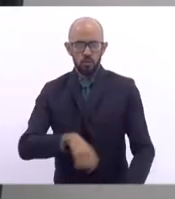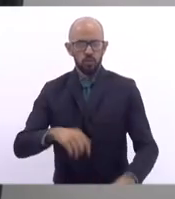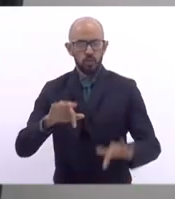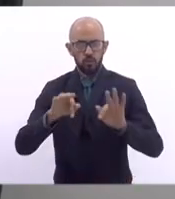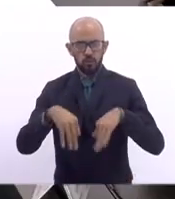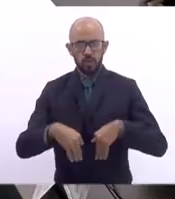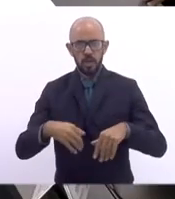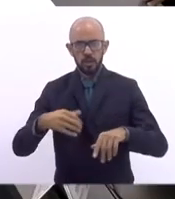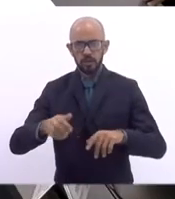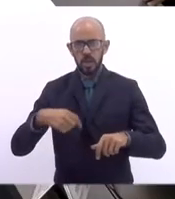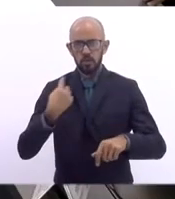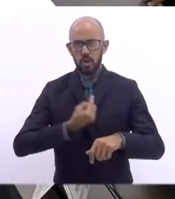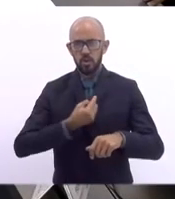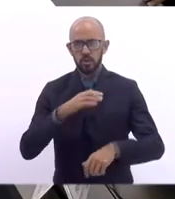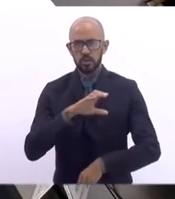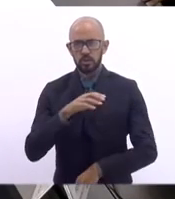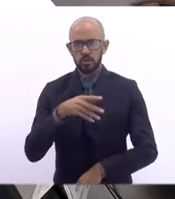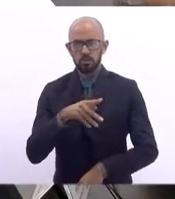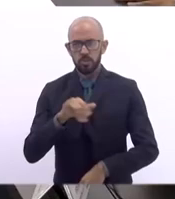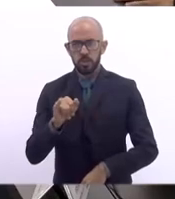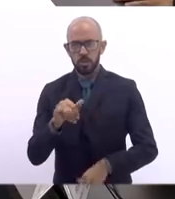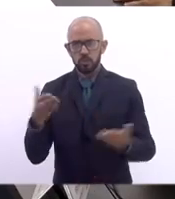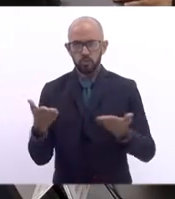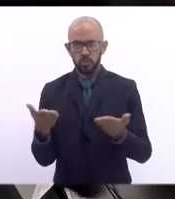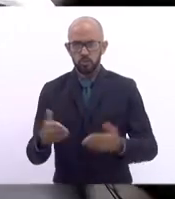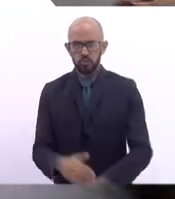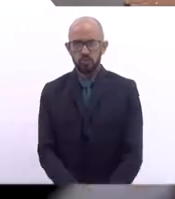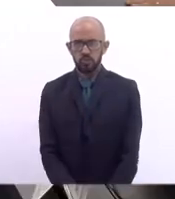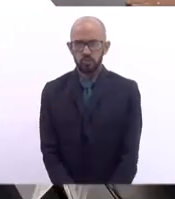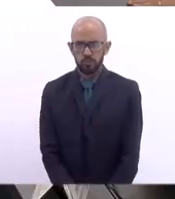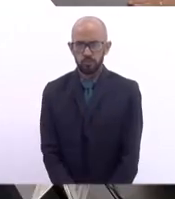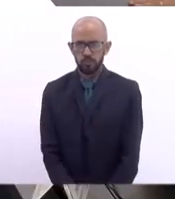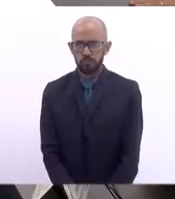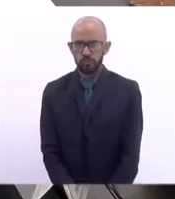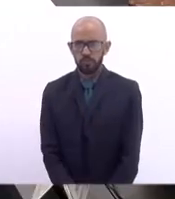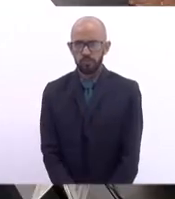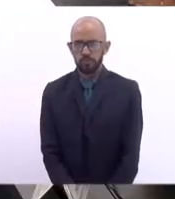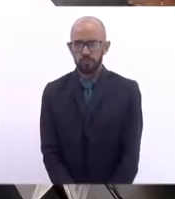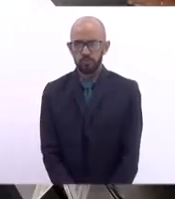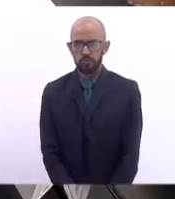encerrada a nossa reunião de hoje